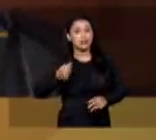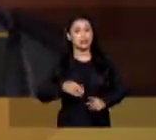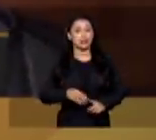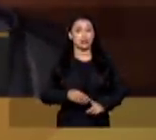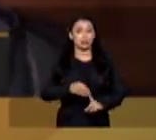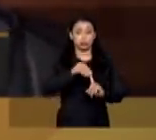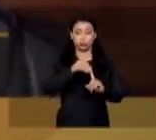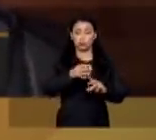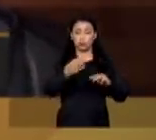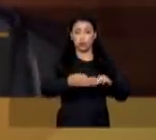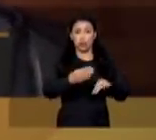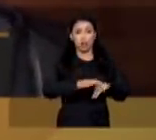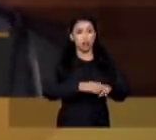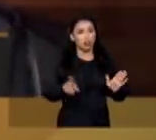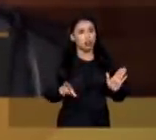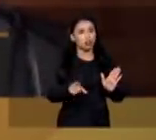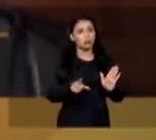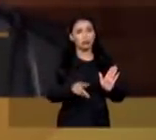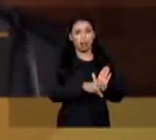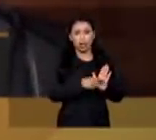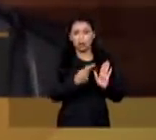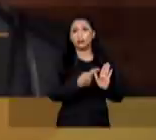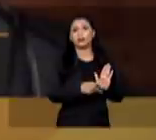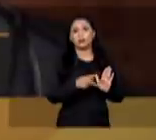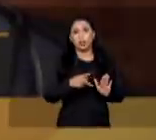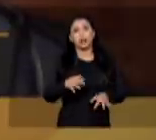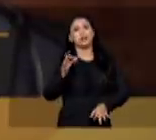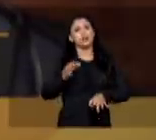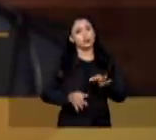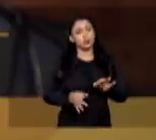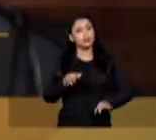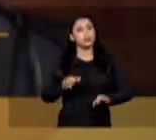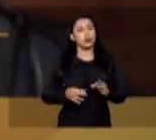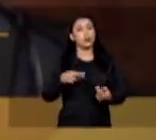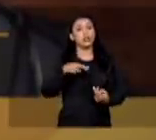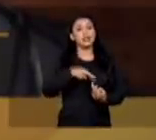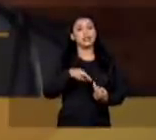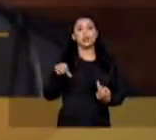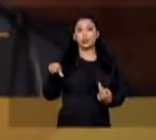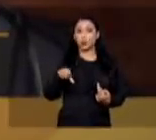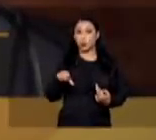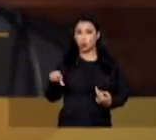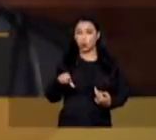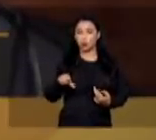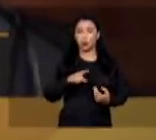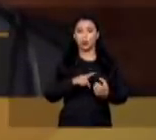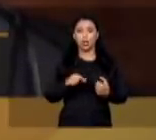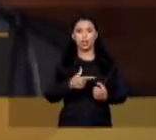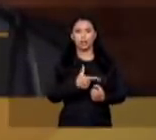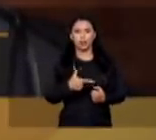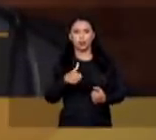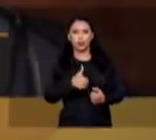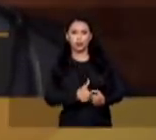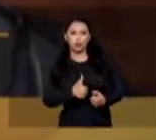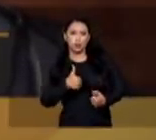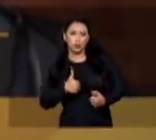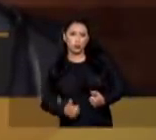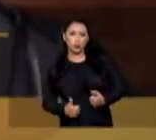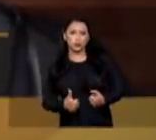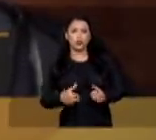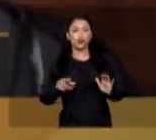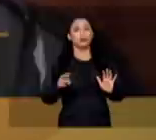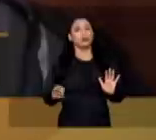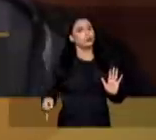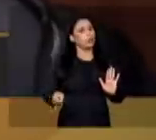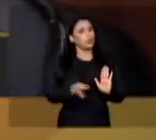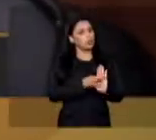confere legitimidade jurisdicional o inciso 9 do artigo 21 do